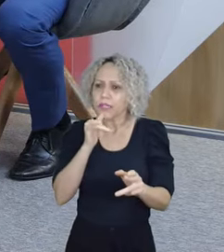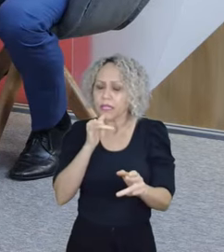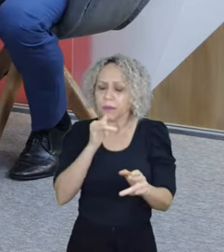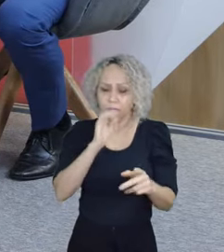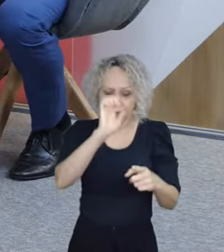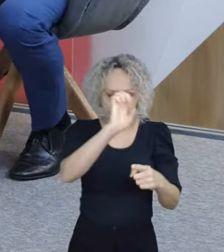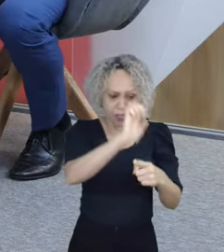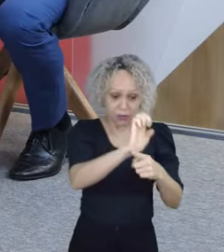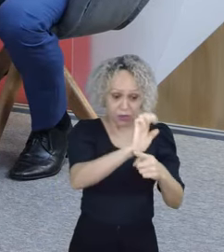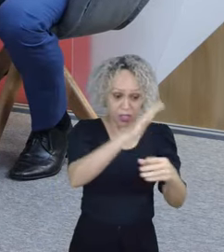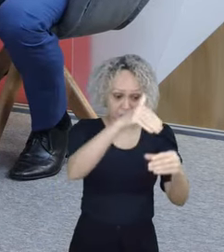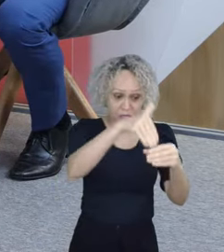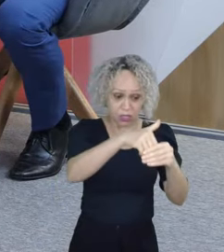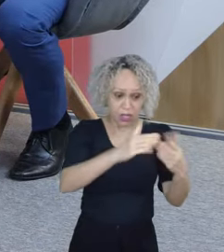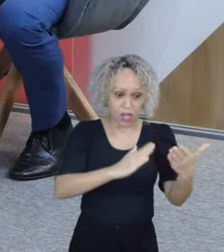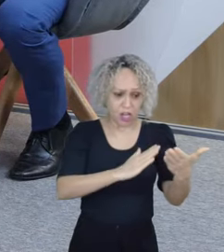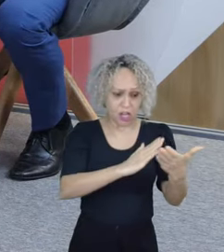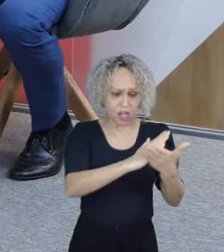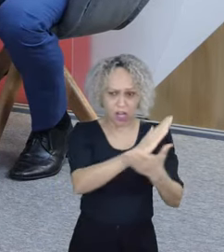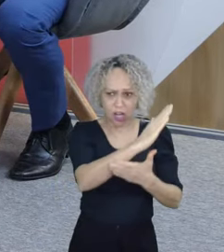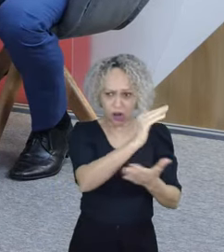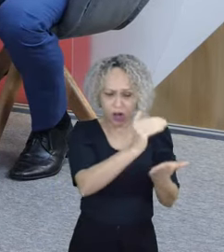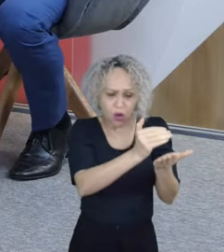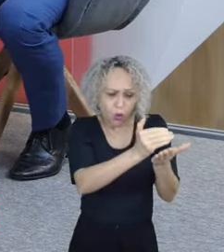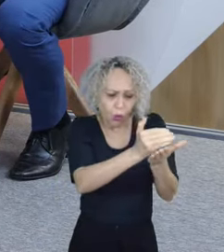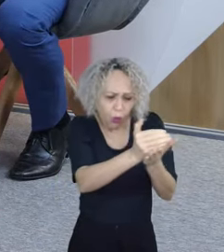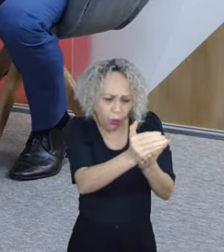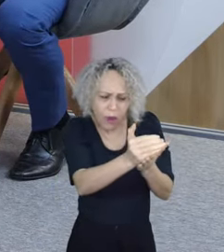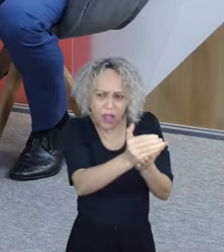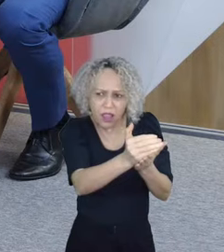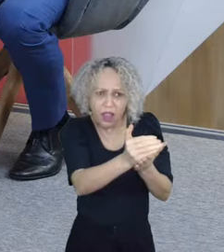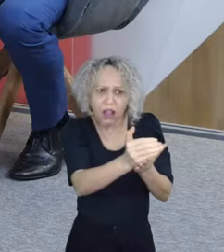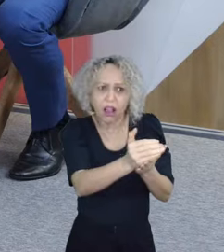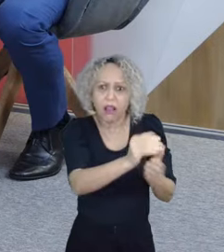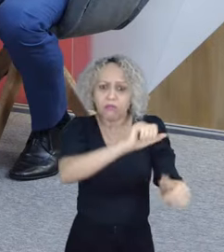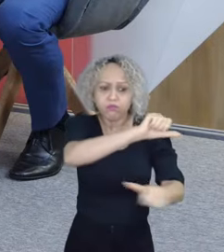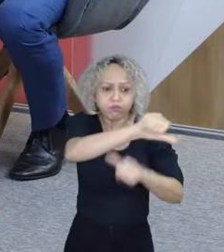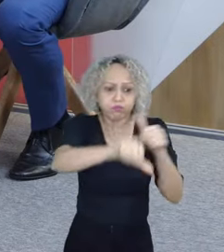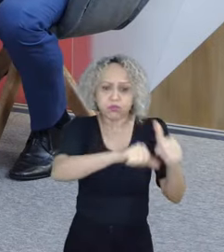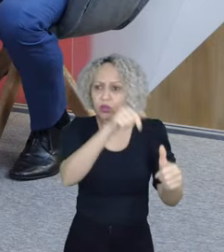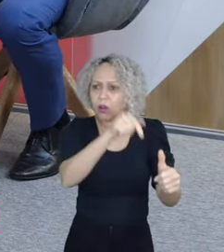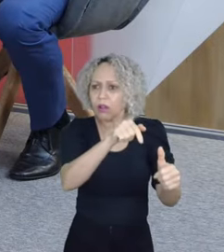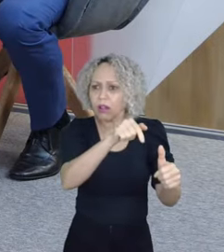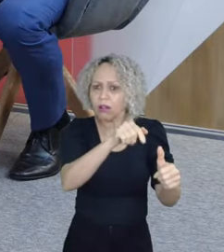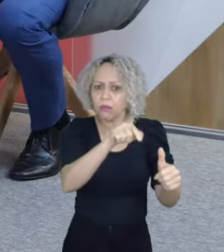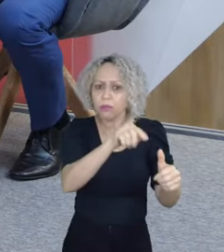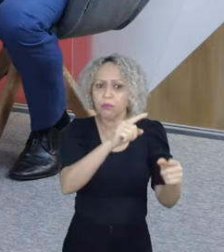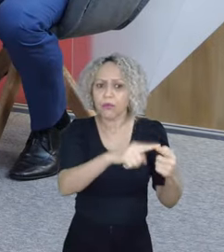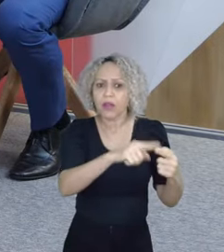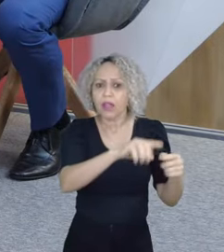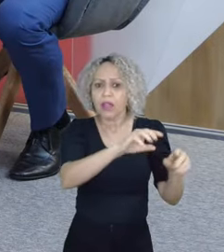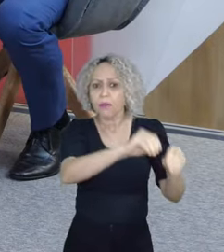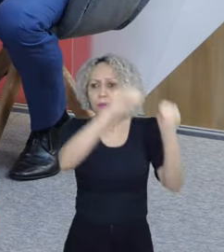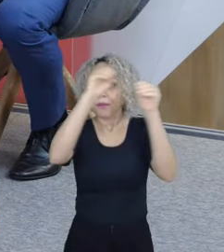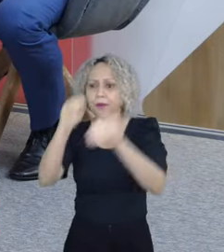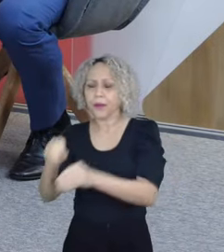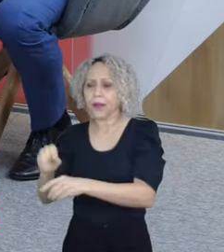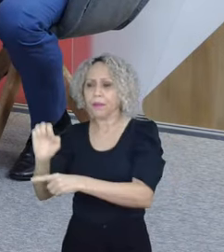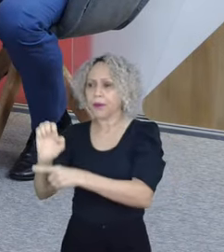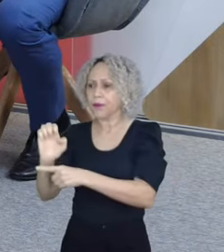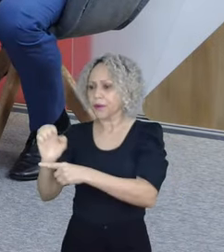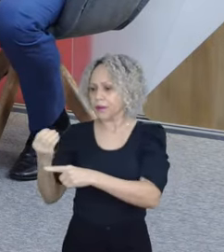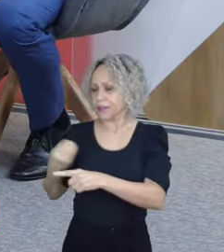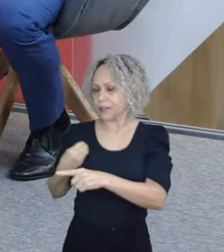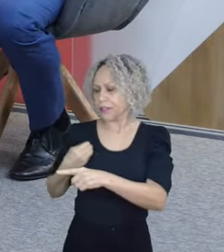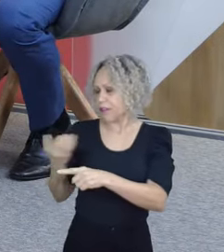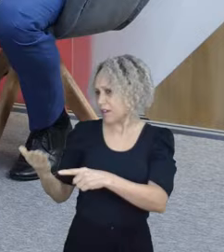estado, né, no início, seja no meio do mandato, trocar o domicílio eleitoral para um outro estado e fixar lá uma residência. Porque a